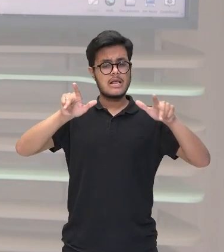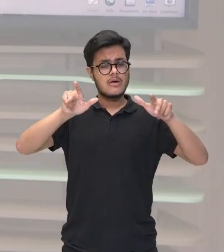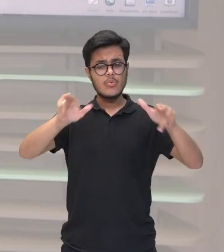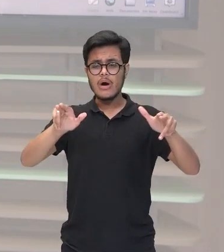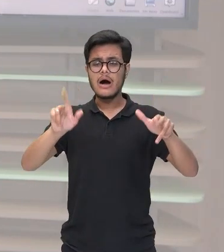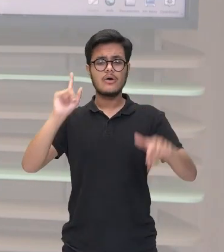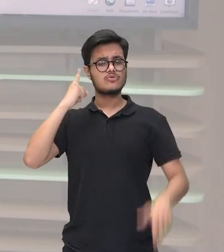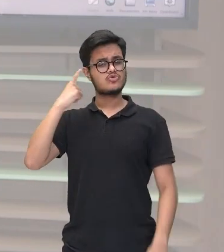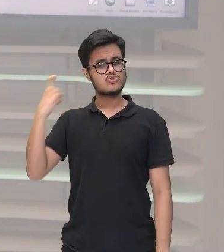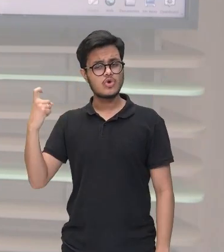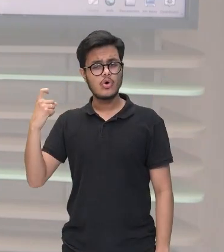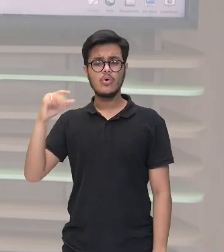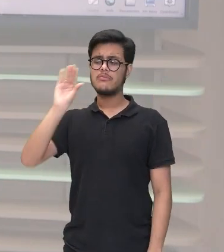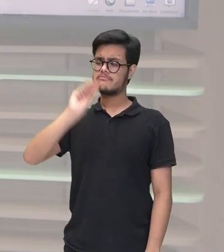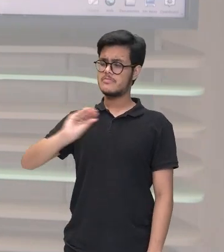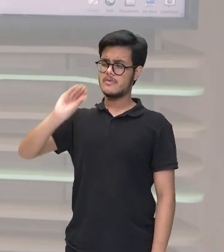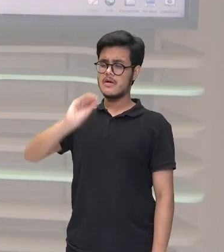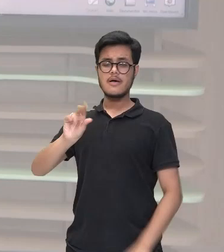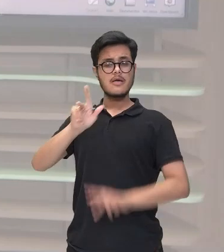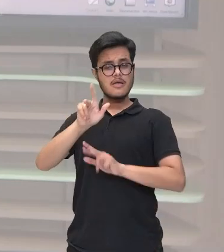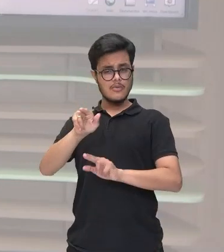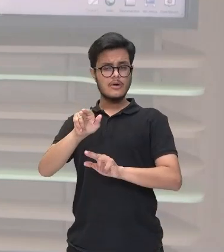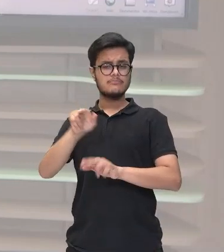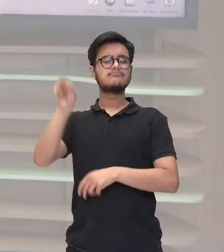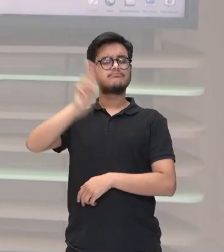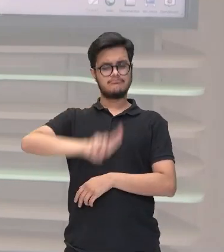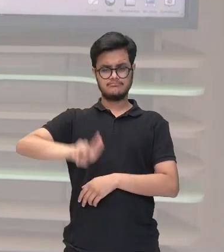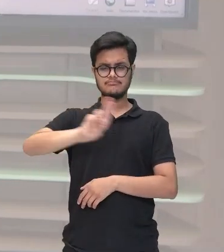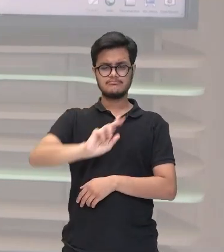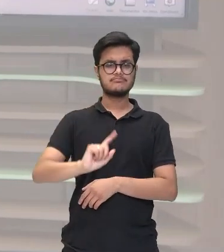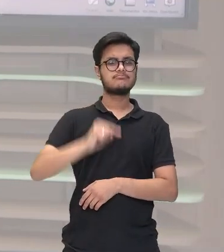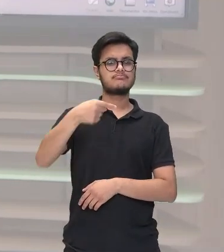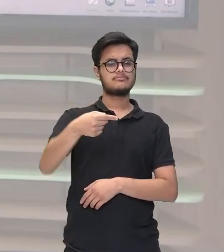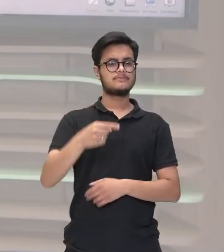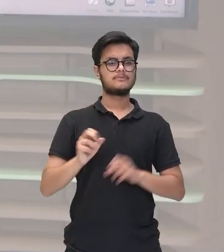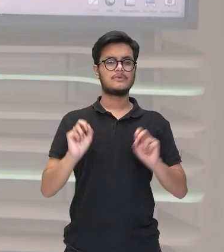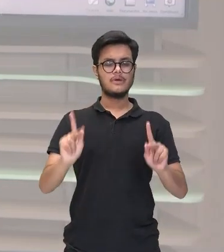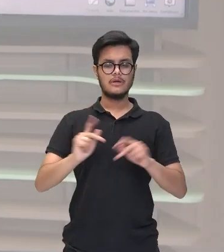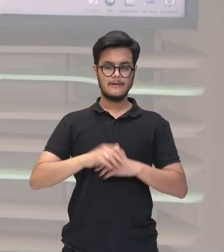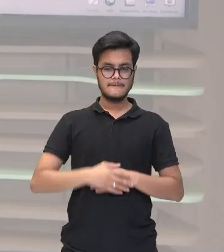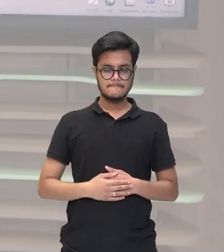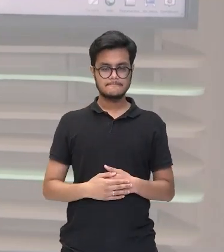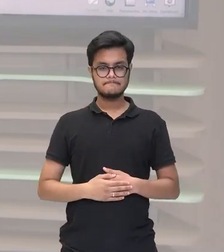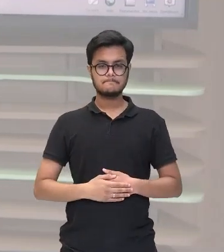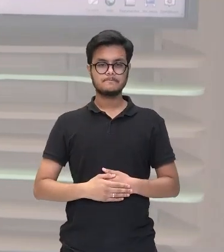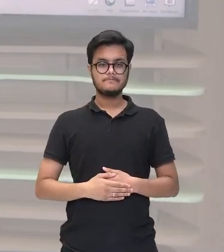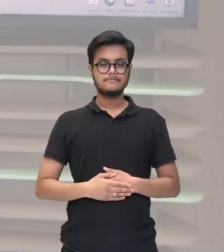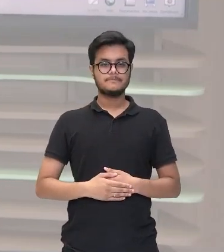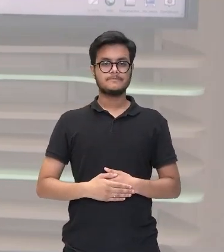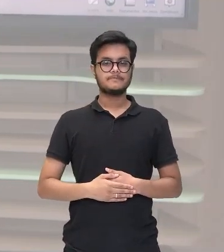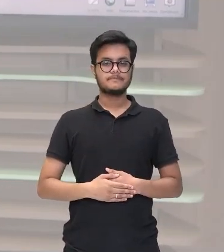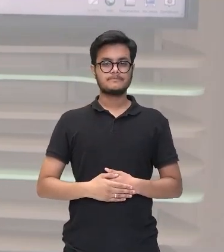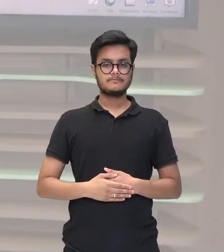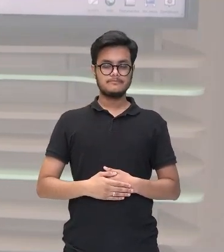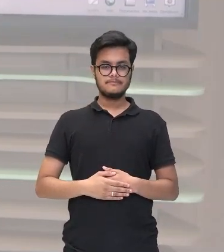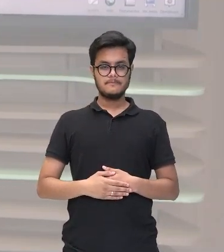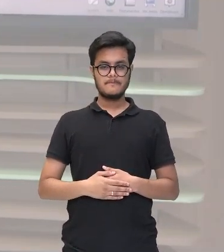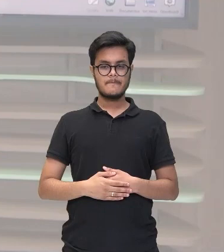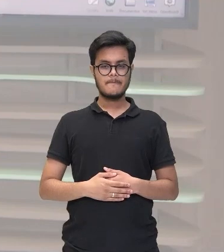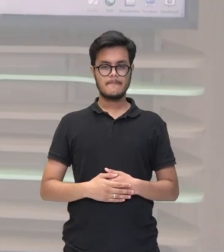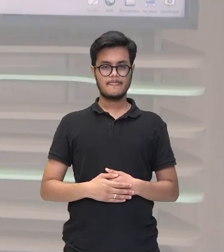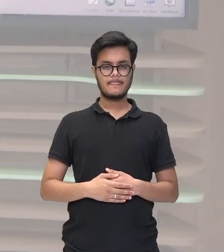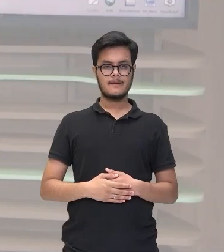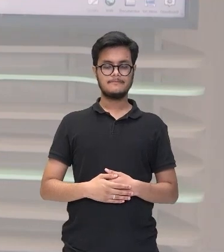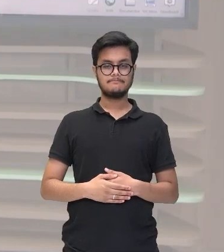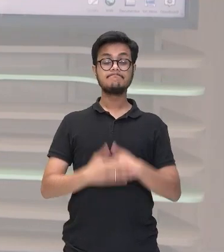vão utilizar ali, as duas palavras vão ficar entre hífens ali, tá bom? Entre o hífen. O hífen vai estar localizado ali.